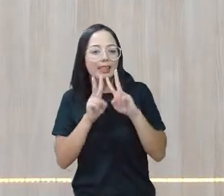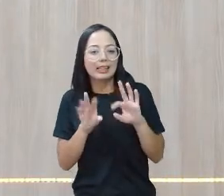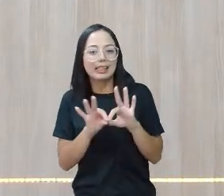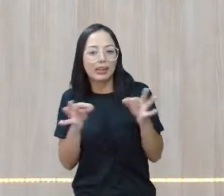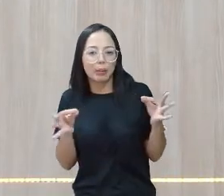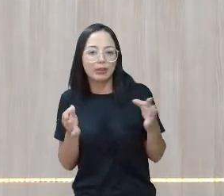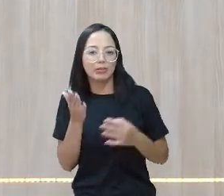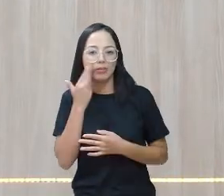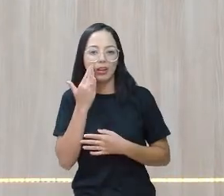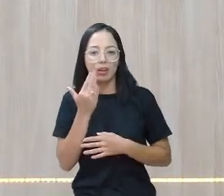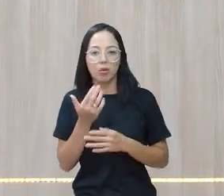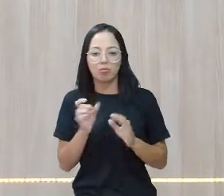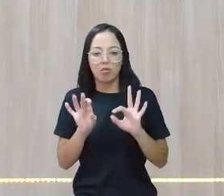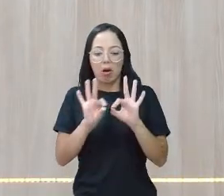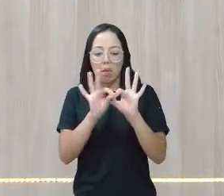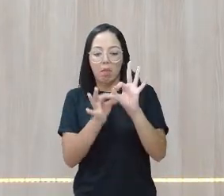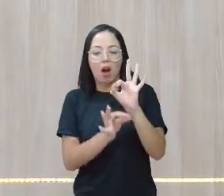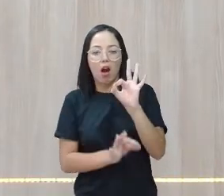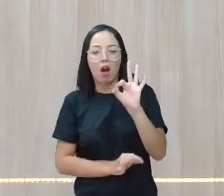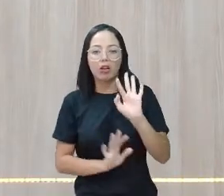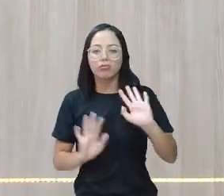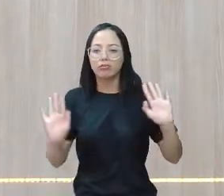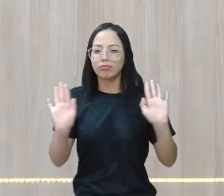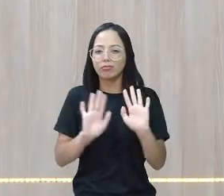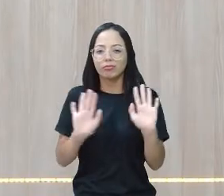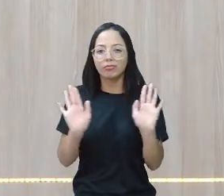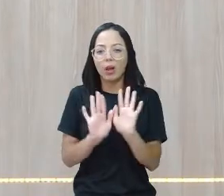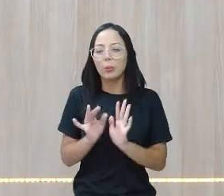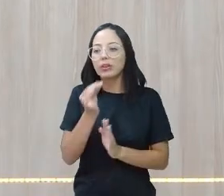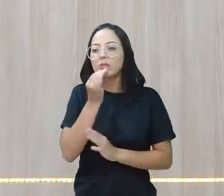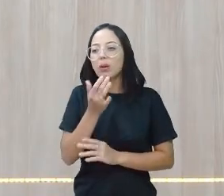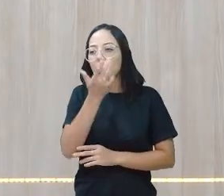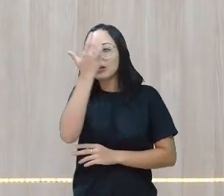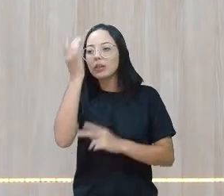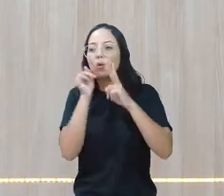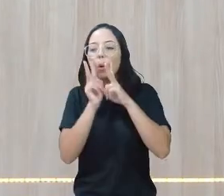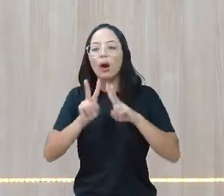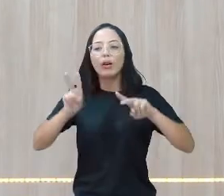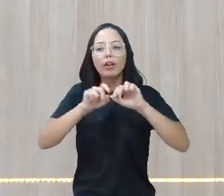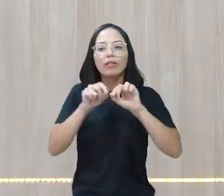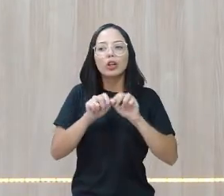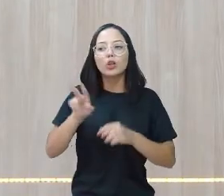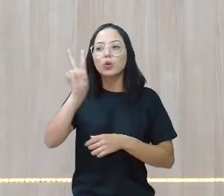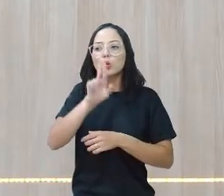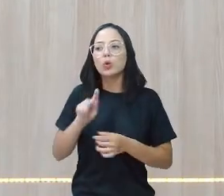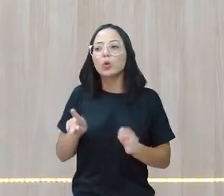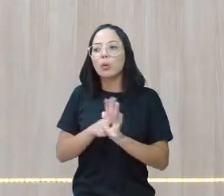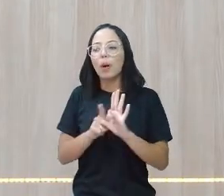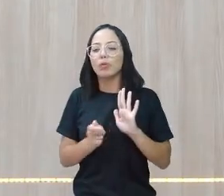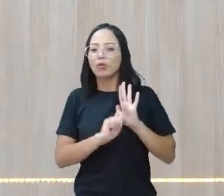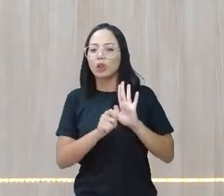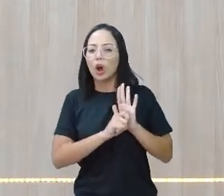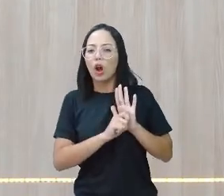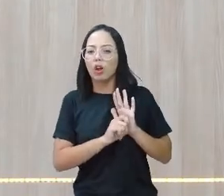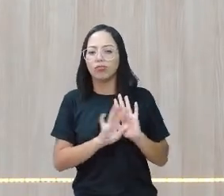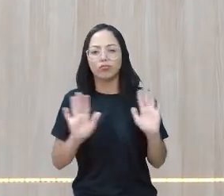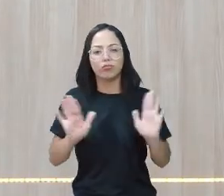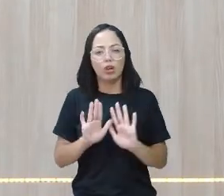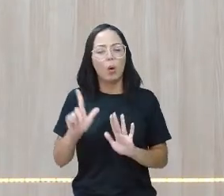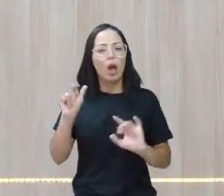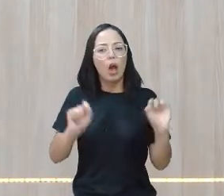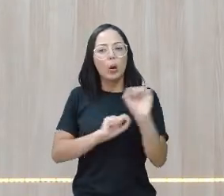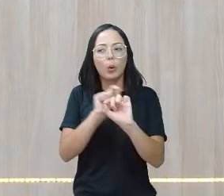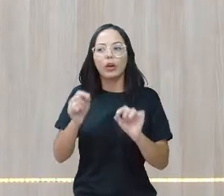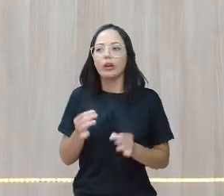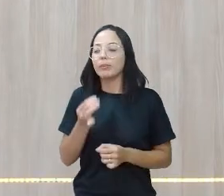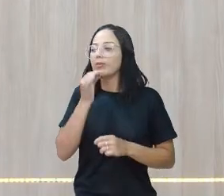não vê coisas ali, tá? Não é como a pessoa que fez uso de alguma substância, não. Tá? É uma coisa